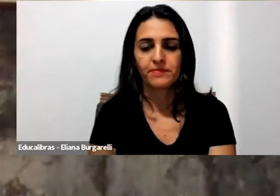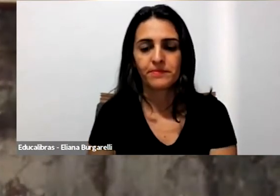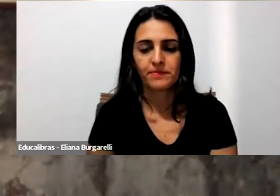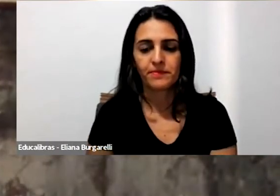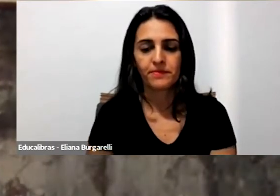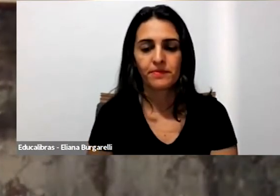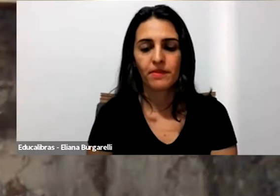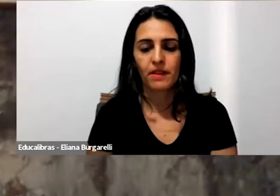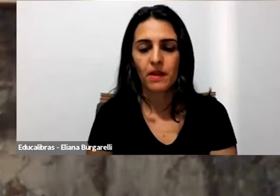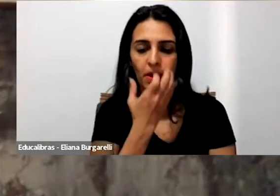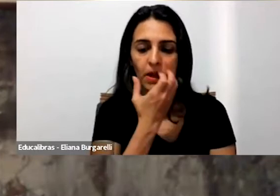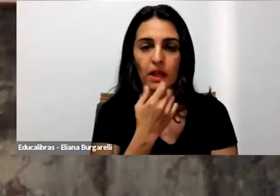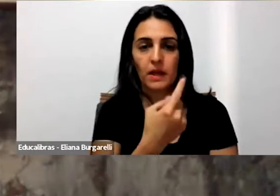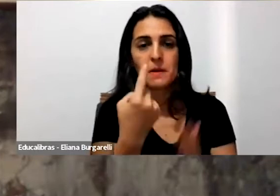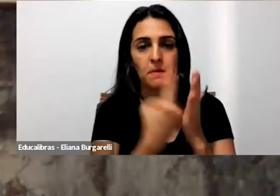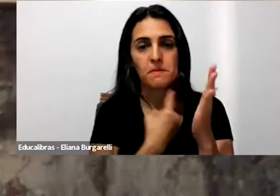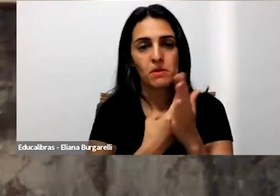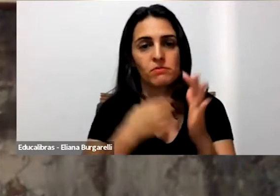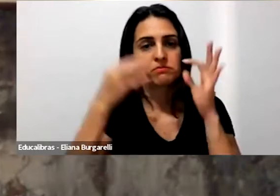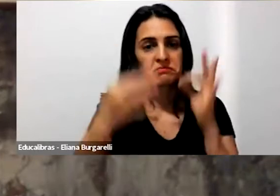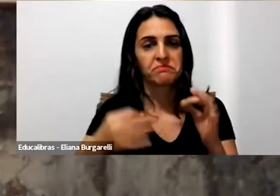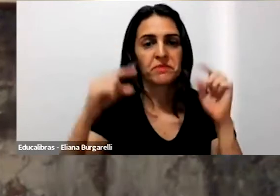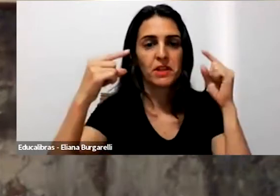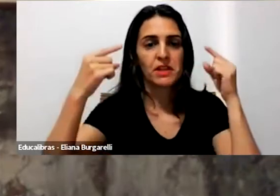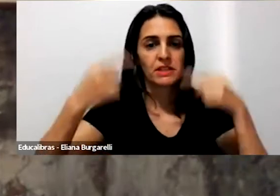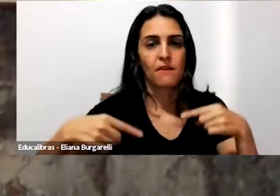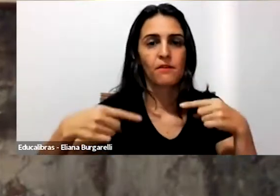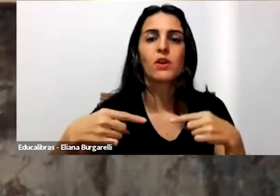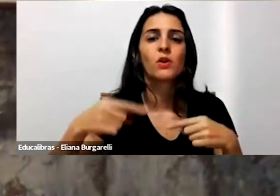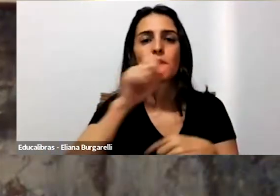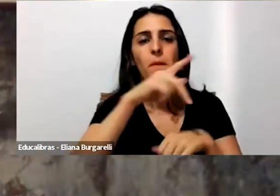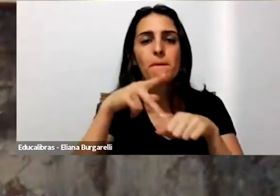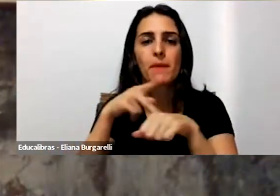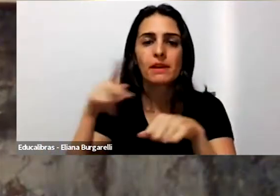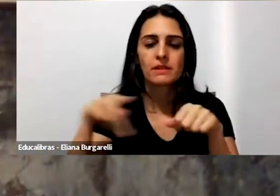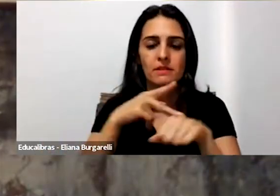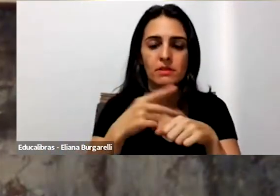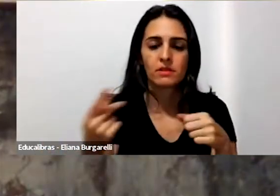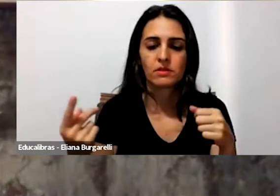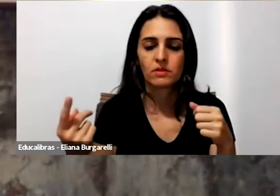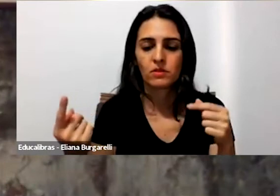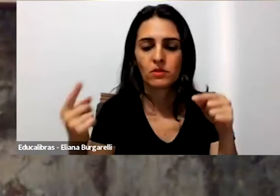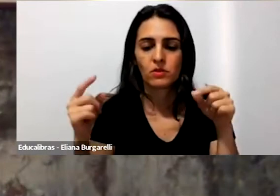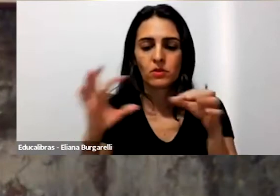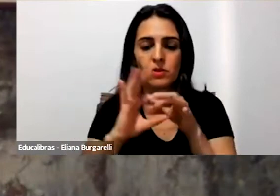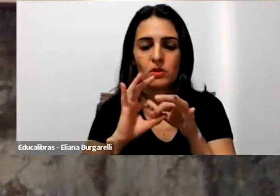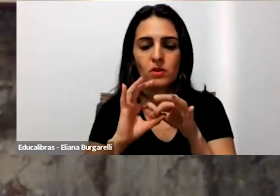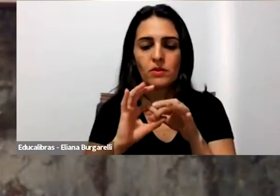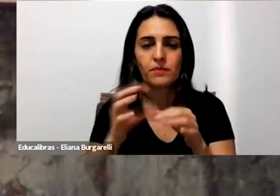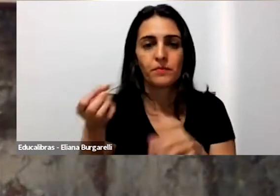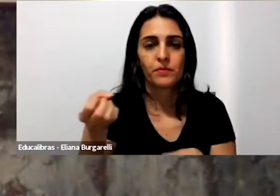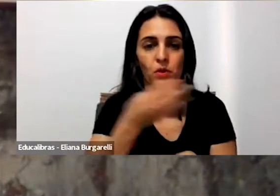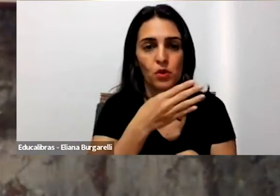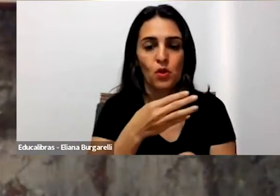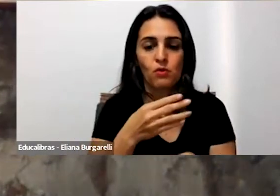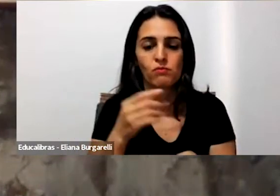muito apropriada, o desafio desses países se realinharem pela proteção da Amazônia, mas também pelos novos modos de operar a